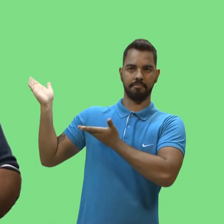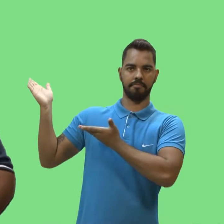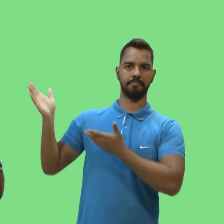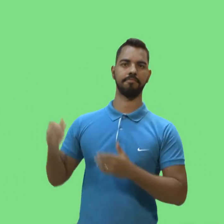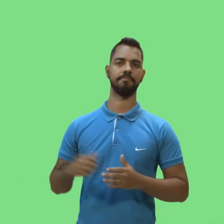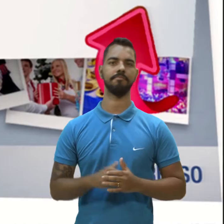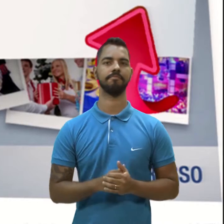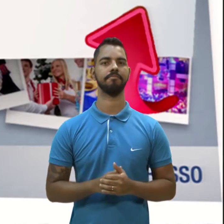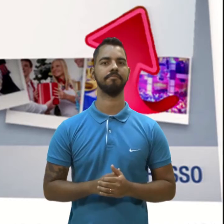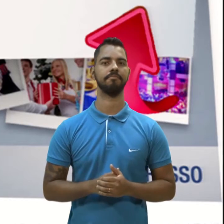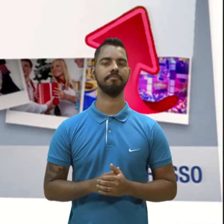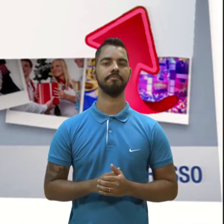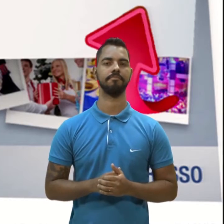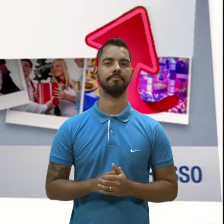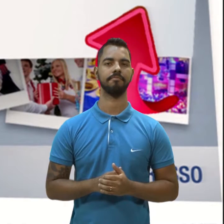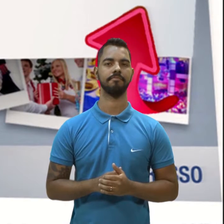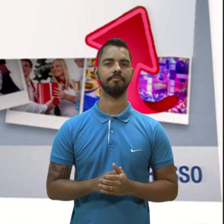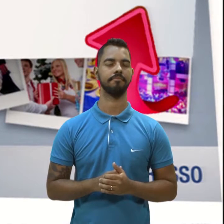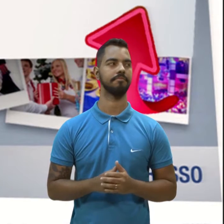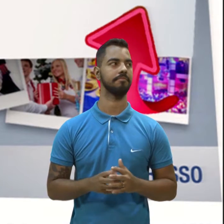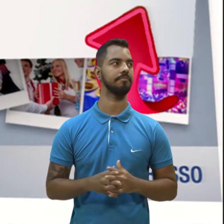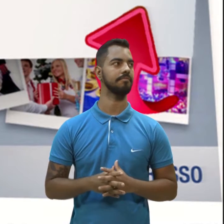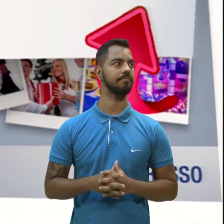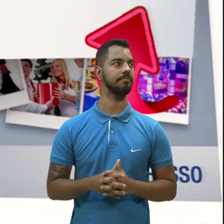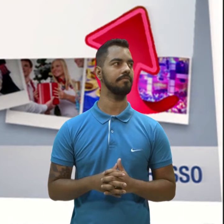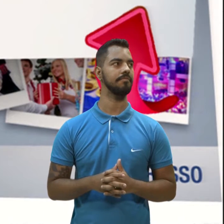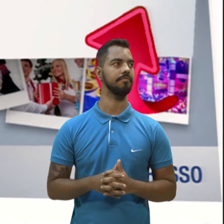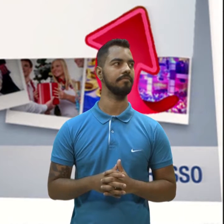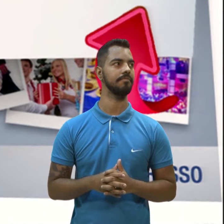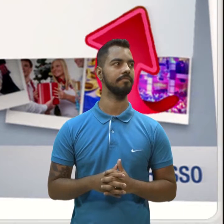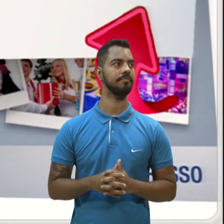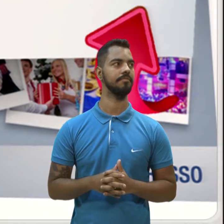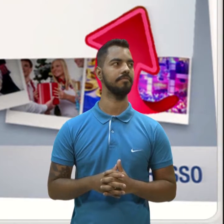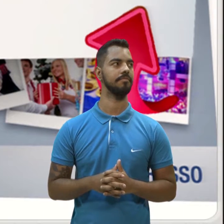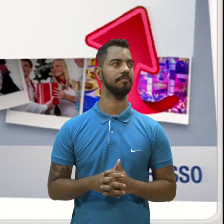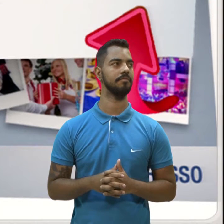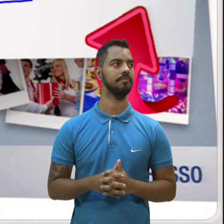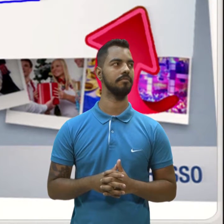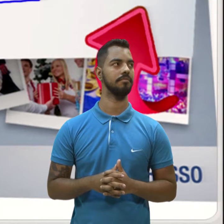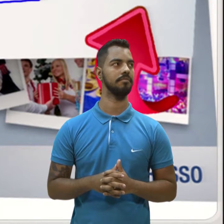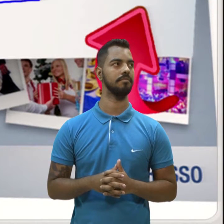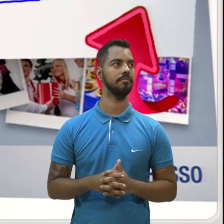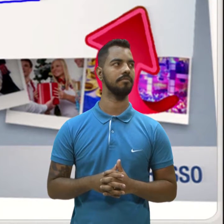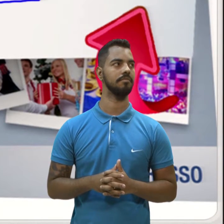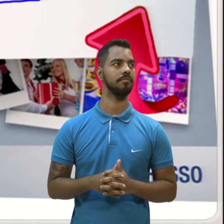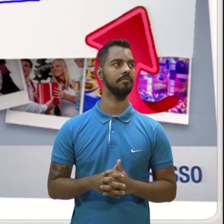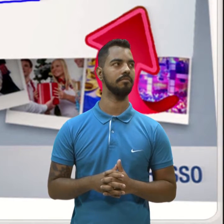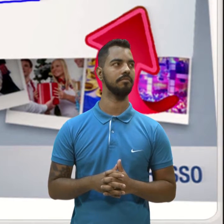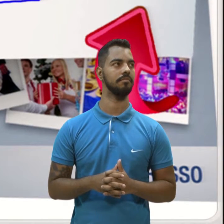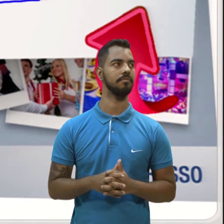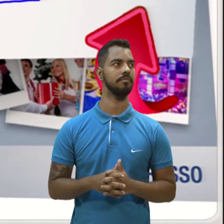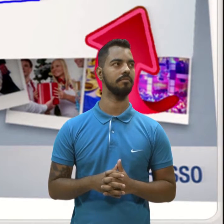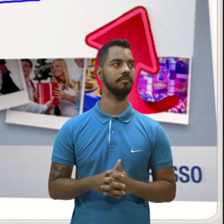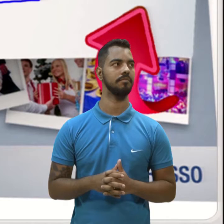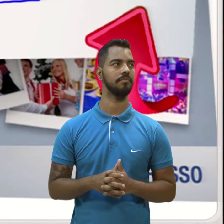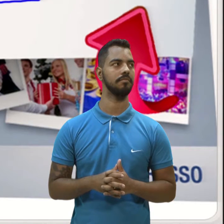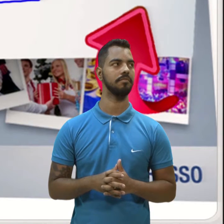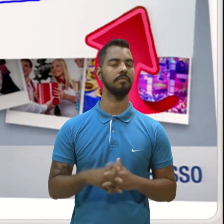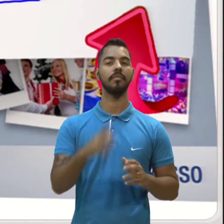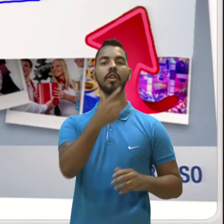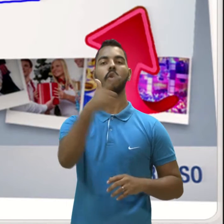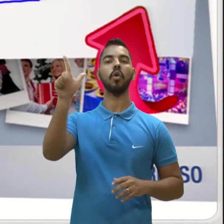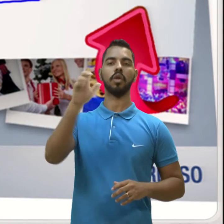anunciante. Vejam só, aqui nós temos: o seu desejo é... Seja qual for